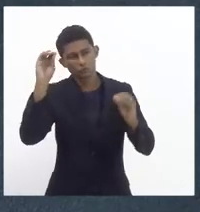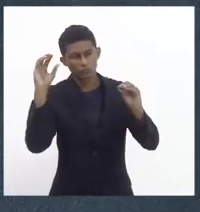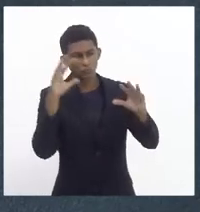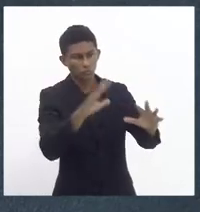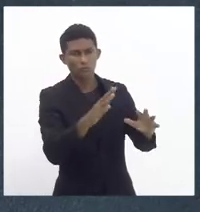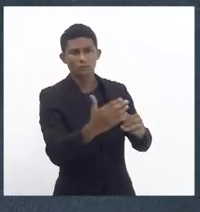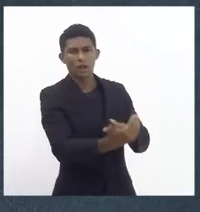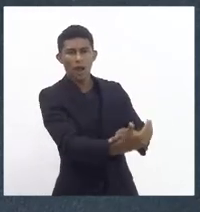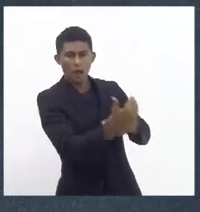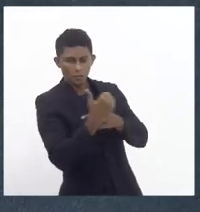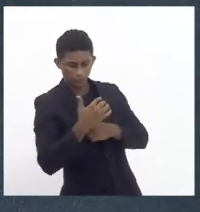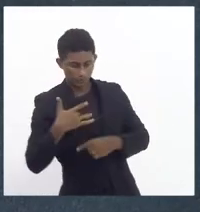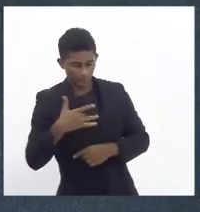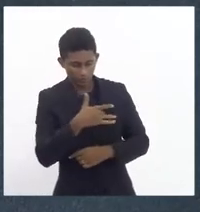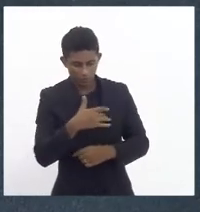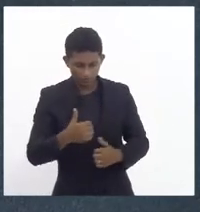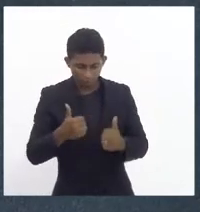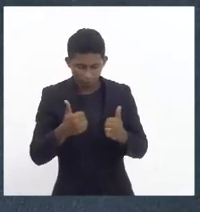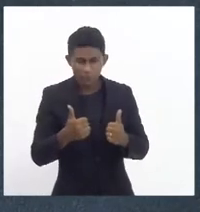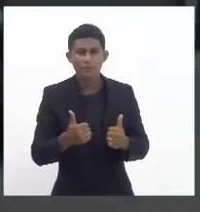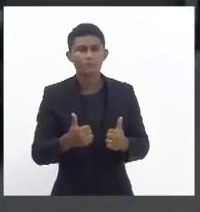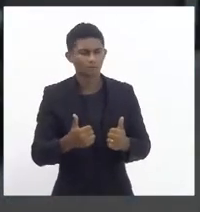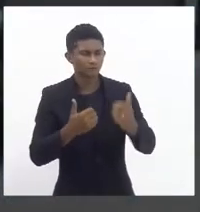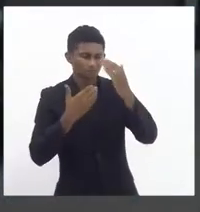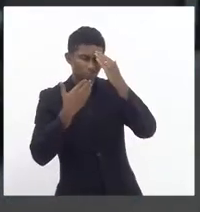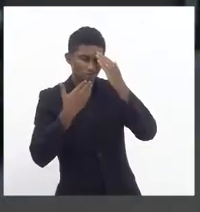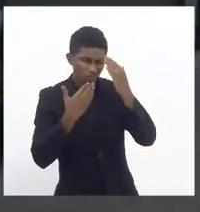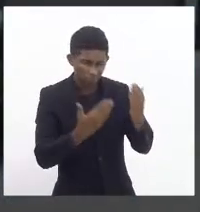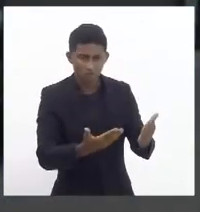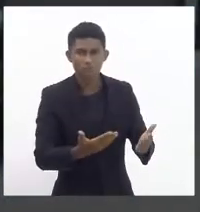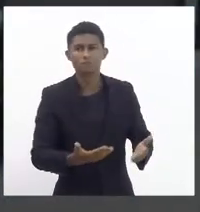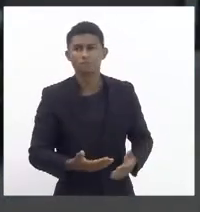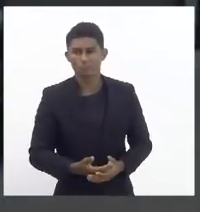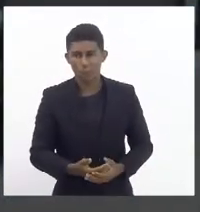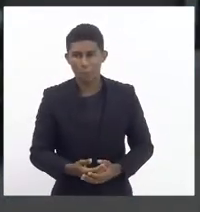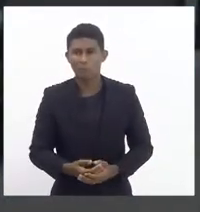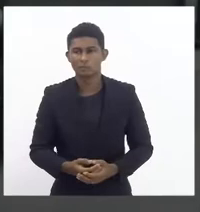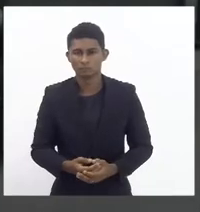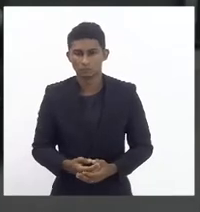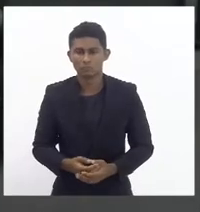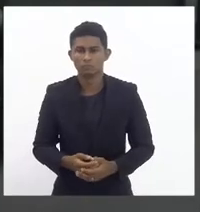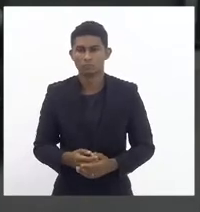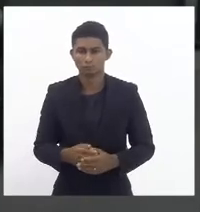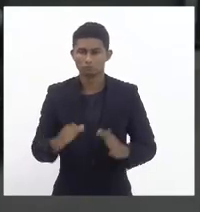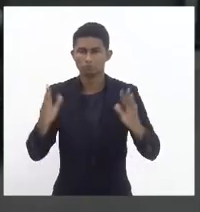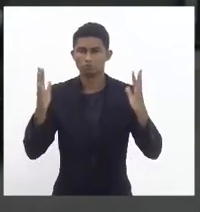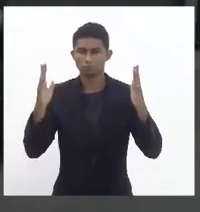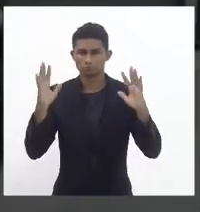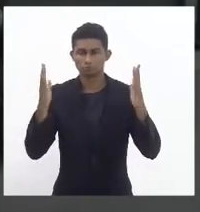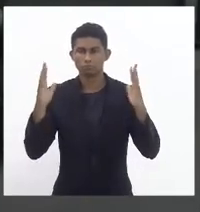acidente pudesse ajudar a salvar a minha vida muito obrigado obrigado por tudo meu amigo é